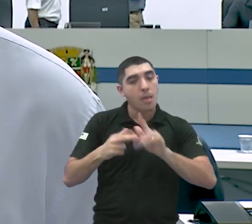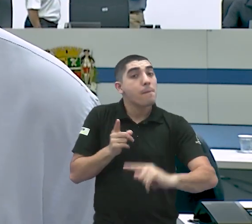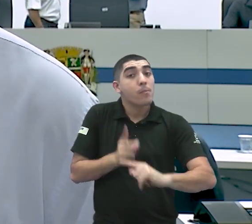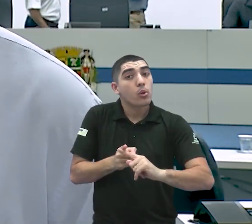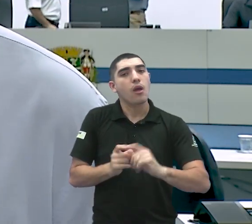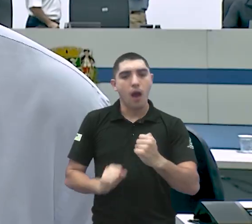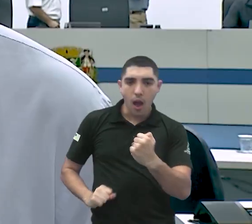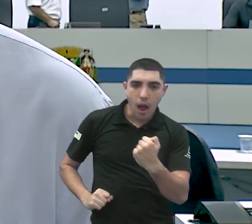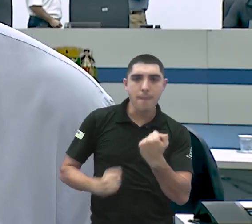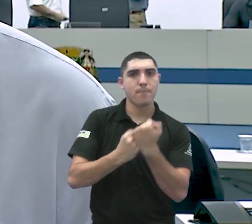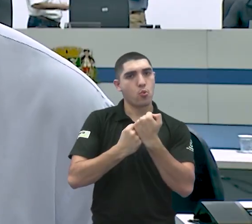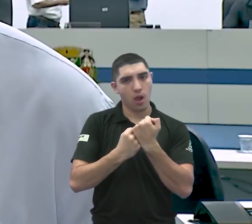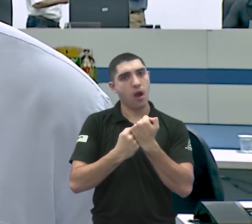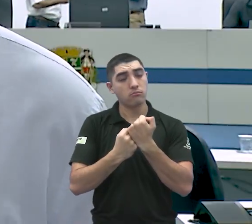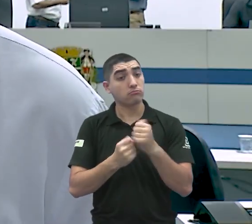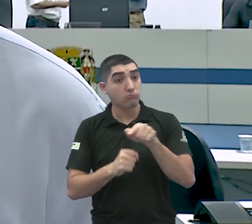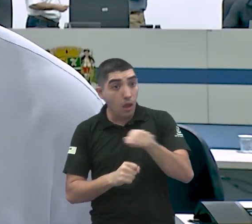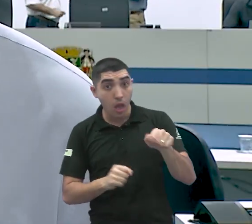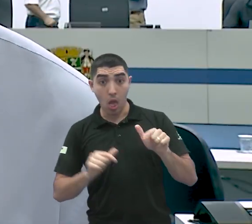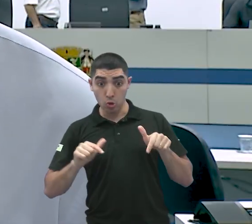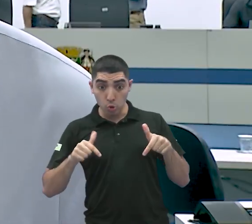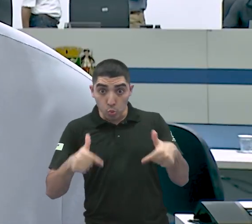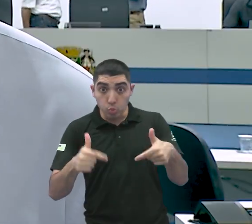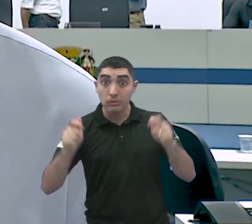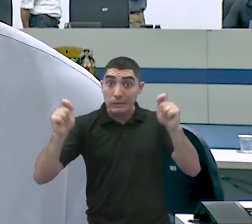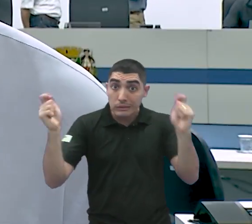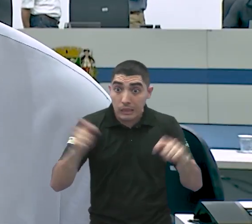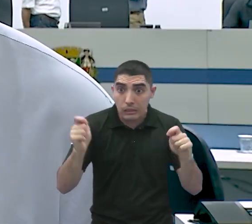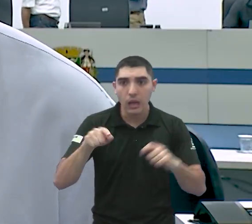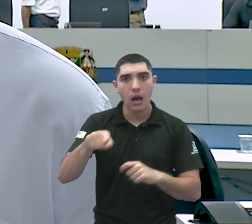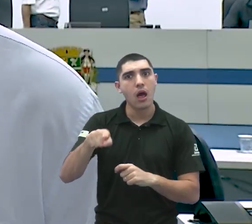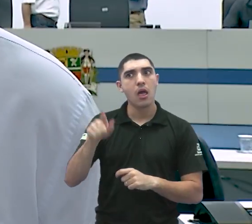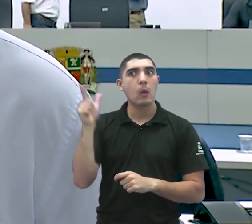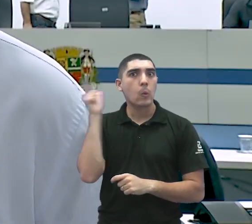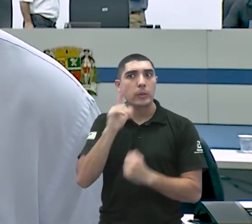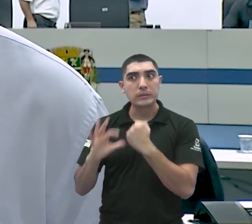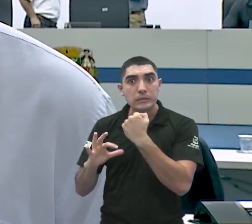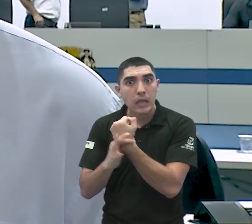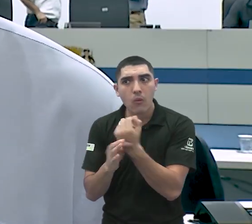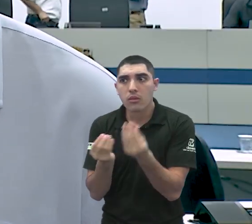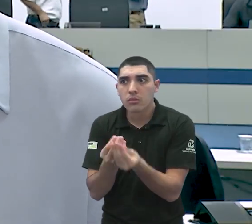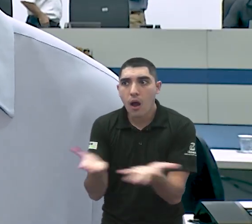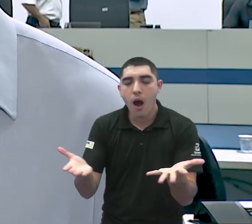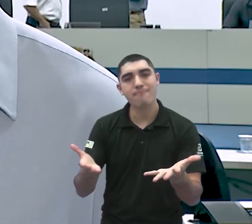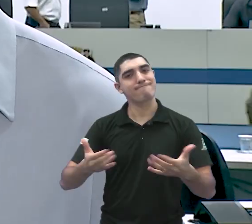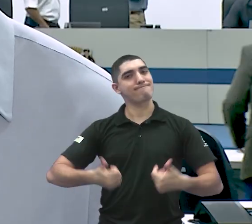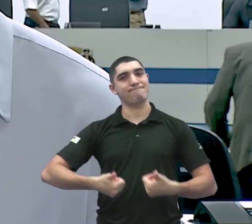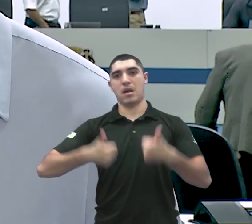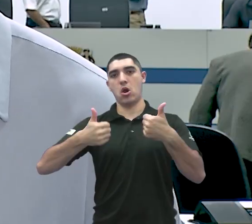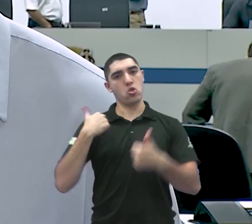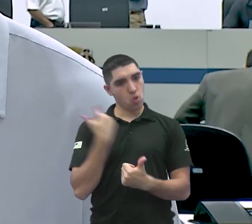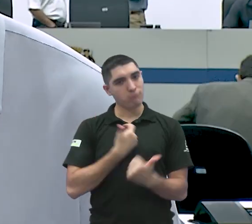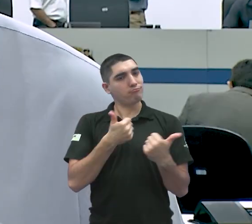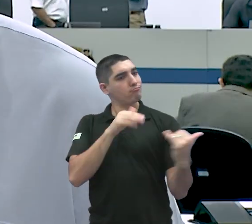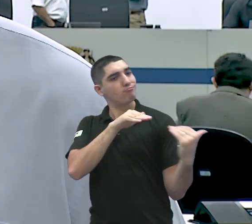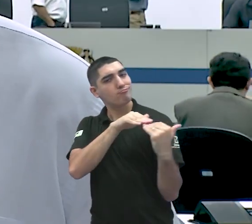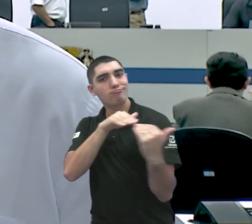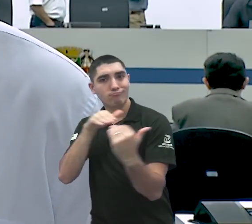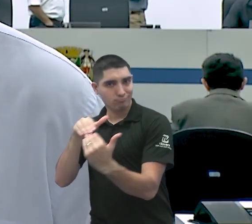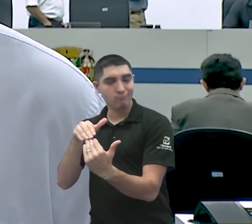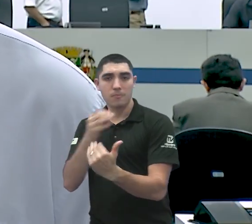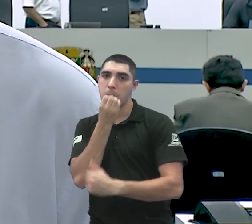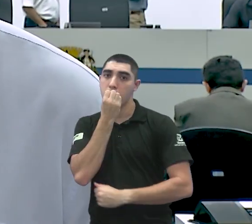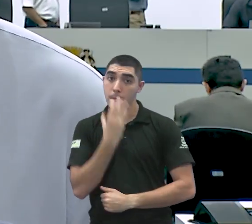gente fazer um esforço para apoiar todas as iniciativas que vêm para dar mais segurança no trânsito. Isso vai